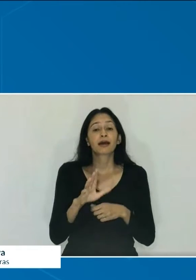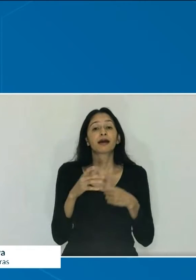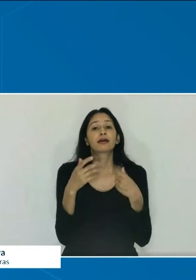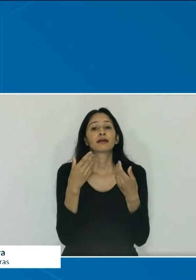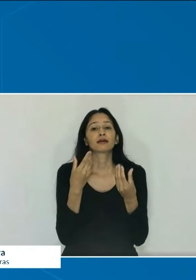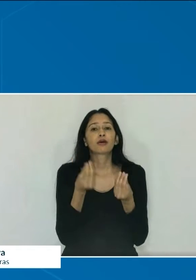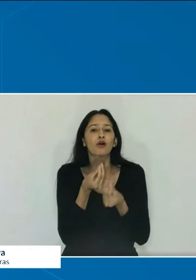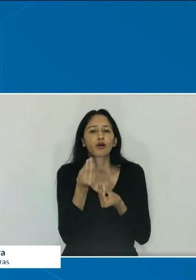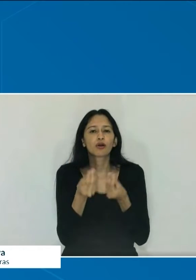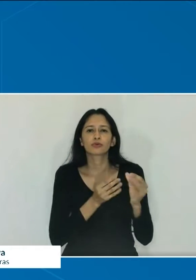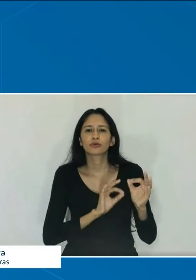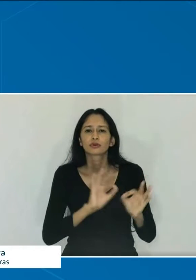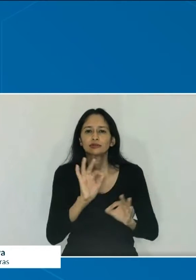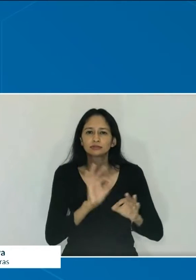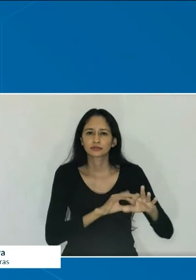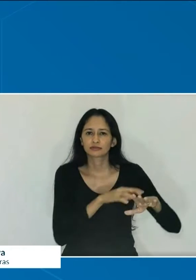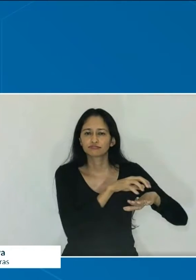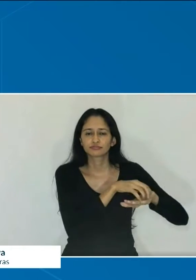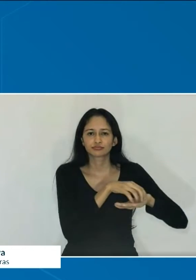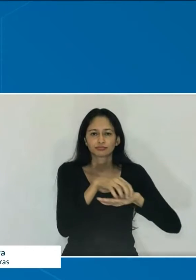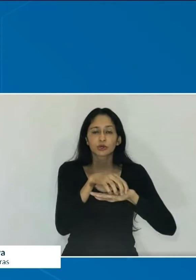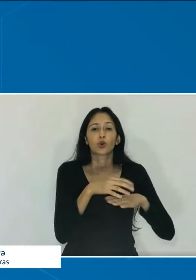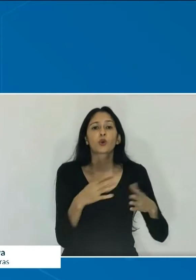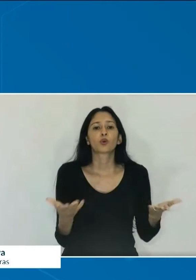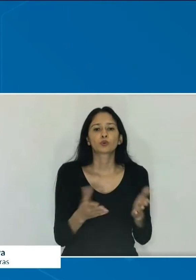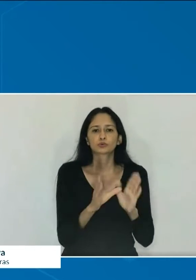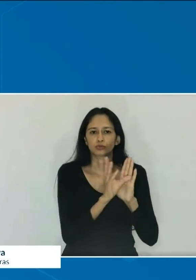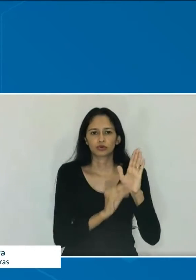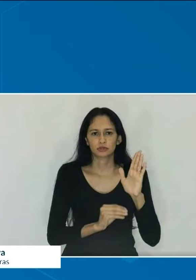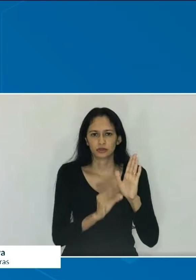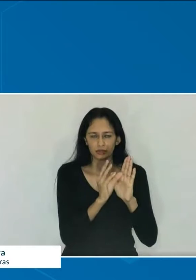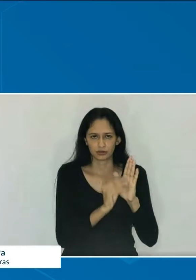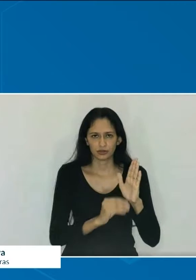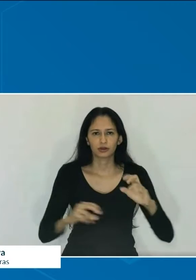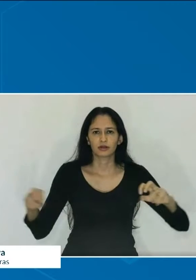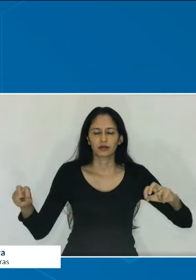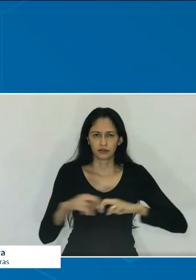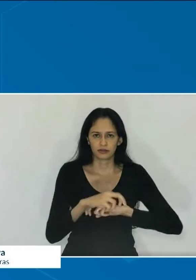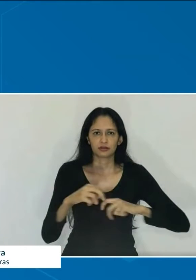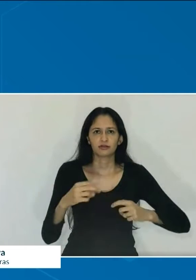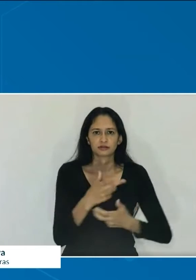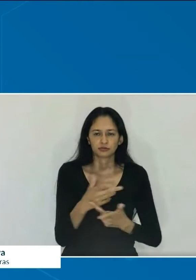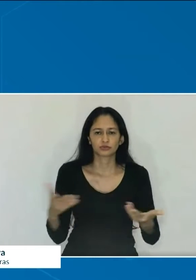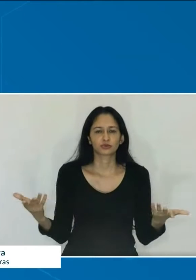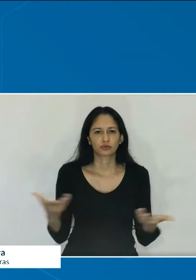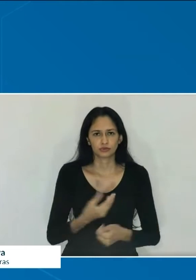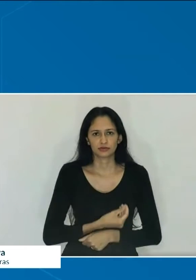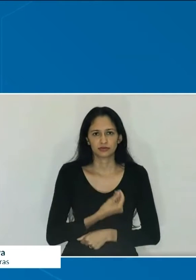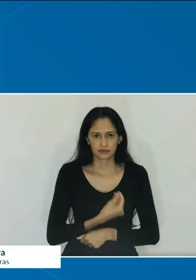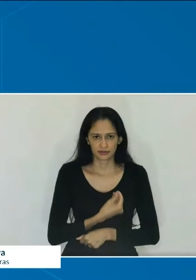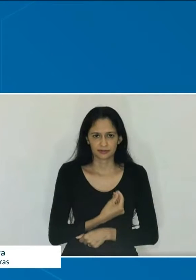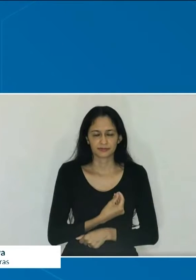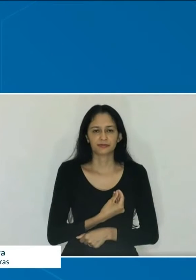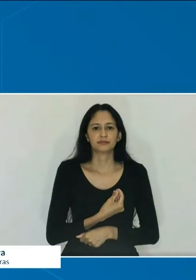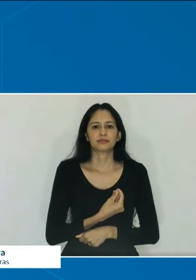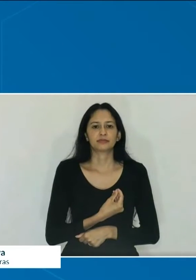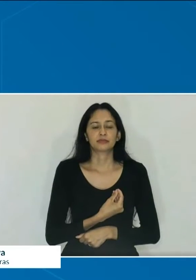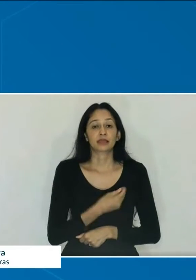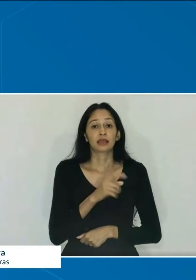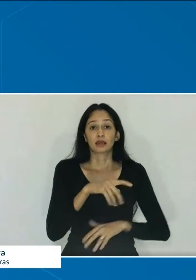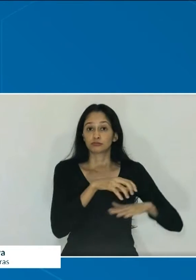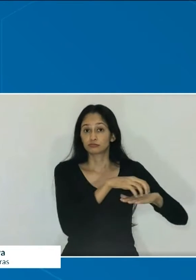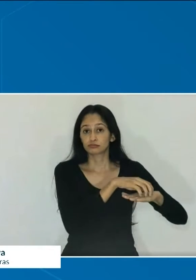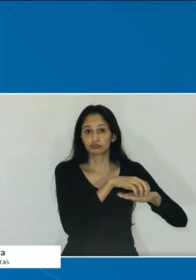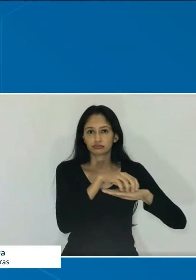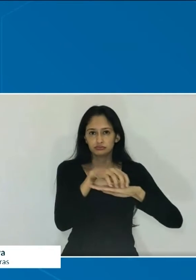do sistema hoje. Hoje nós temos um modelo do transporte que é concedido, né? O transporte é